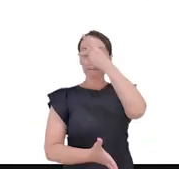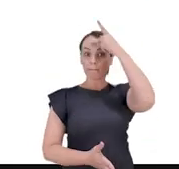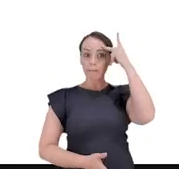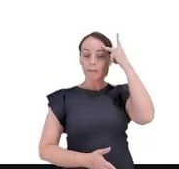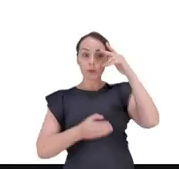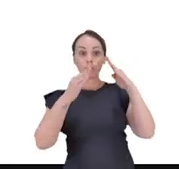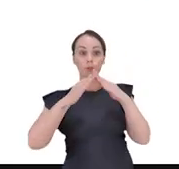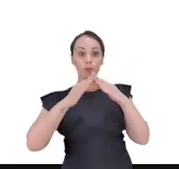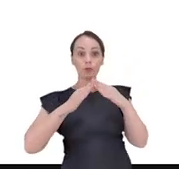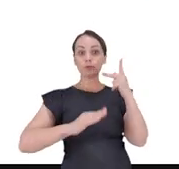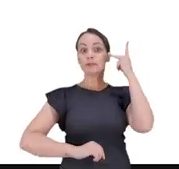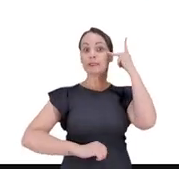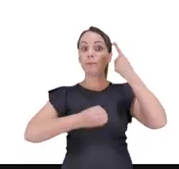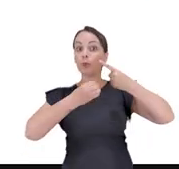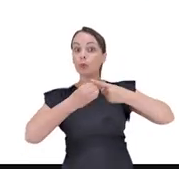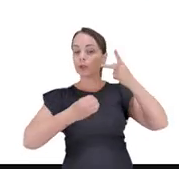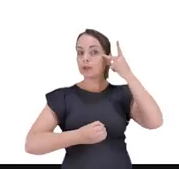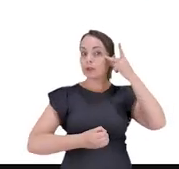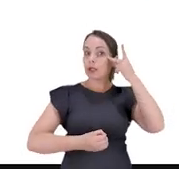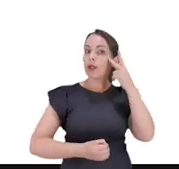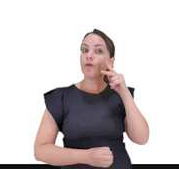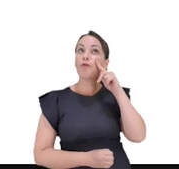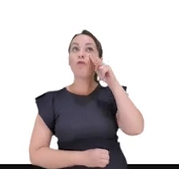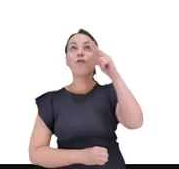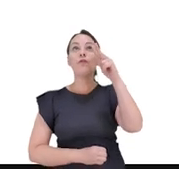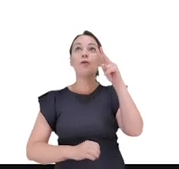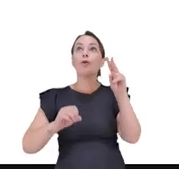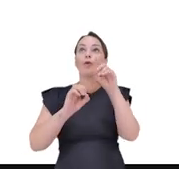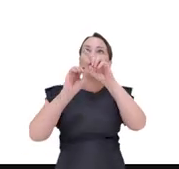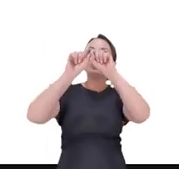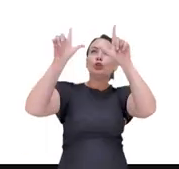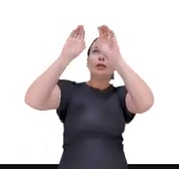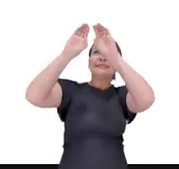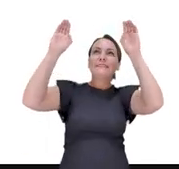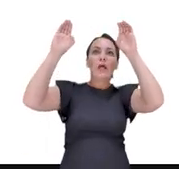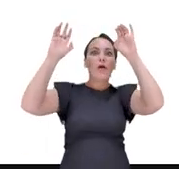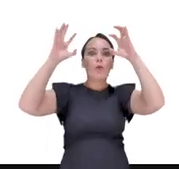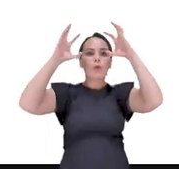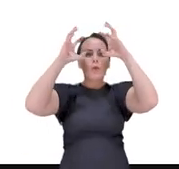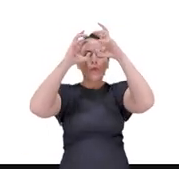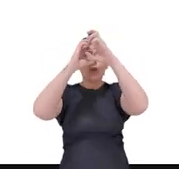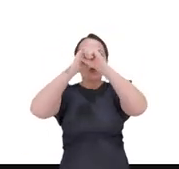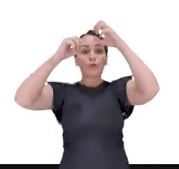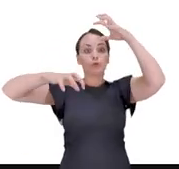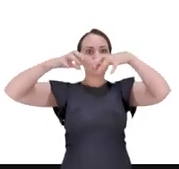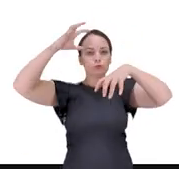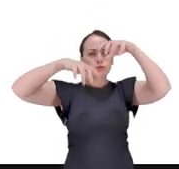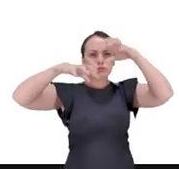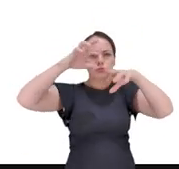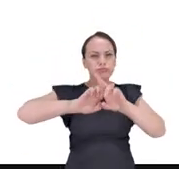de São Paulo, na cidade de São Paulo, teve o tal do dia que virou noite, né? Uma chuva muito estranha que